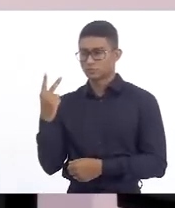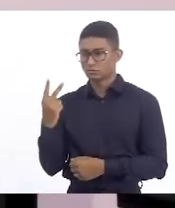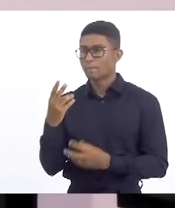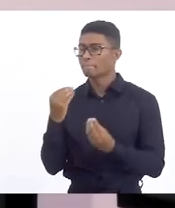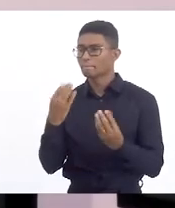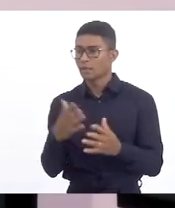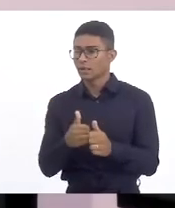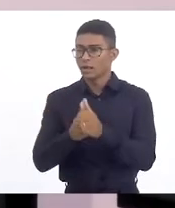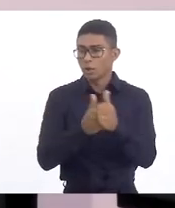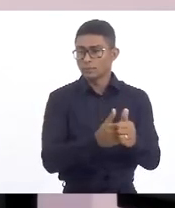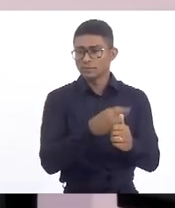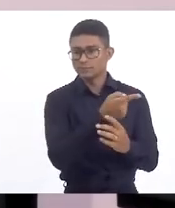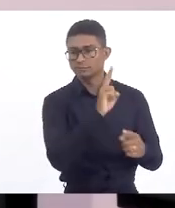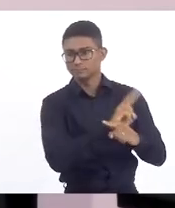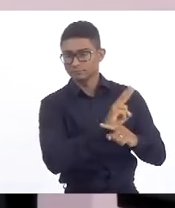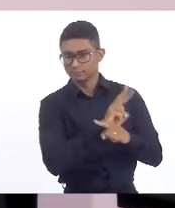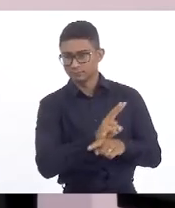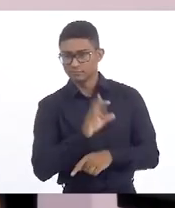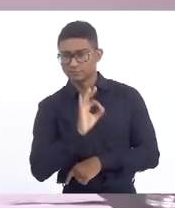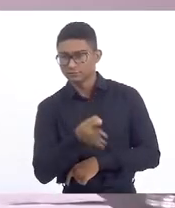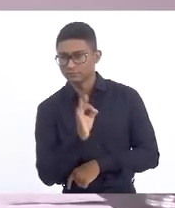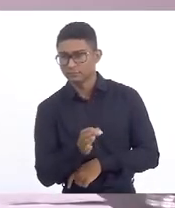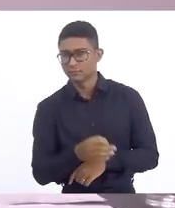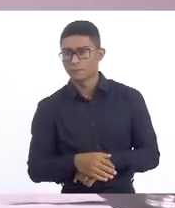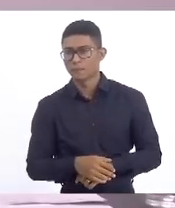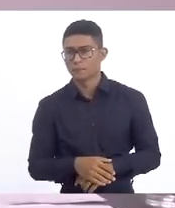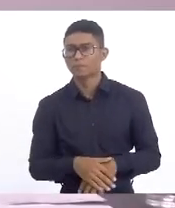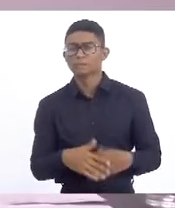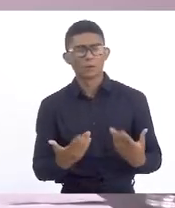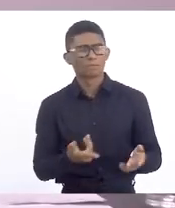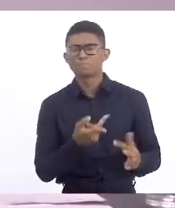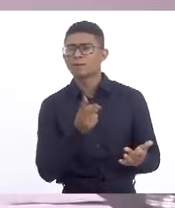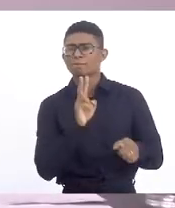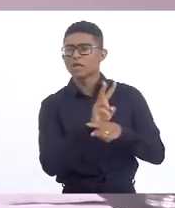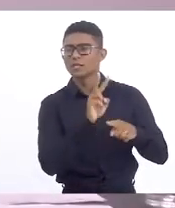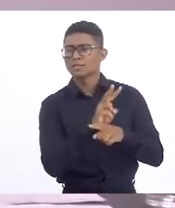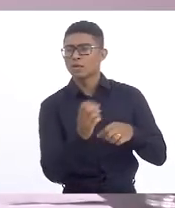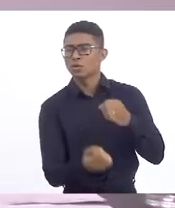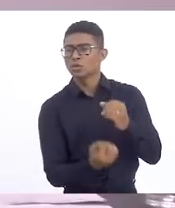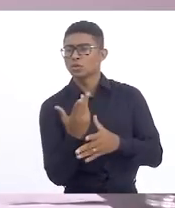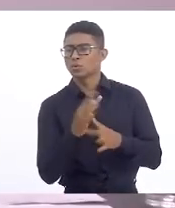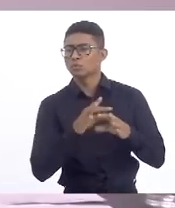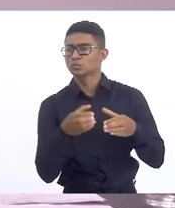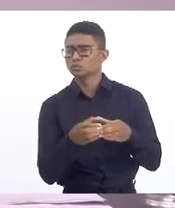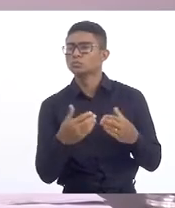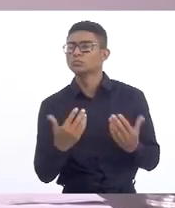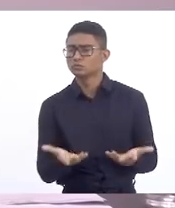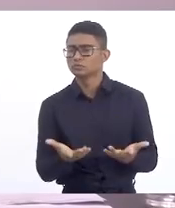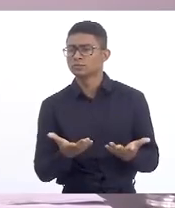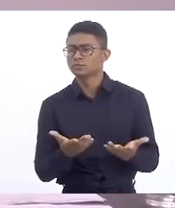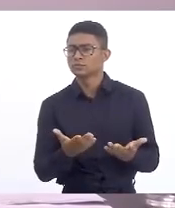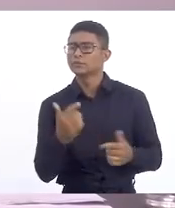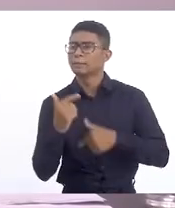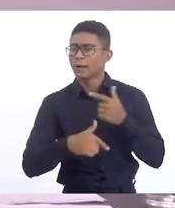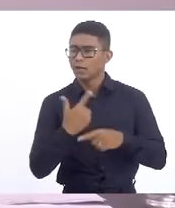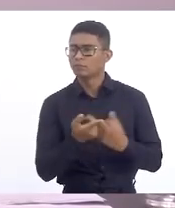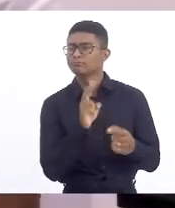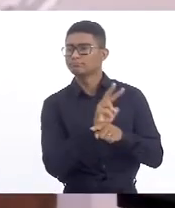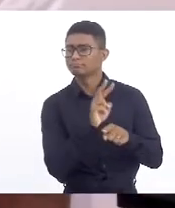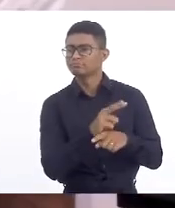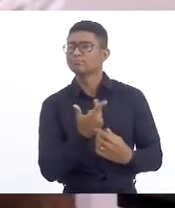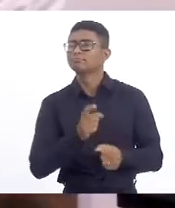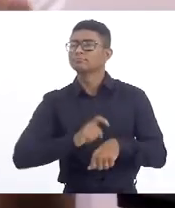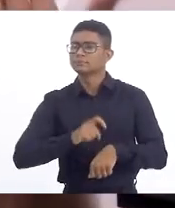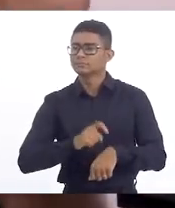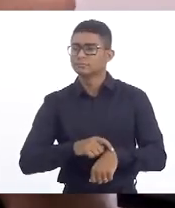Para acompanhar a questão da geosmina. Isso. E a fiscalização, tem quanto tempo que foi criado esse grupo para fazer o trabalho de fiscalização? A fiscalização já